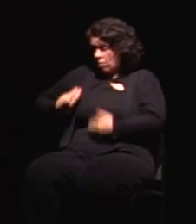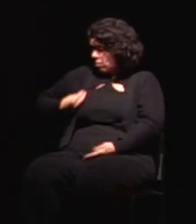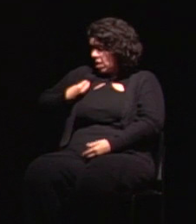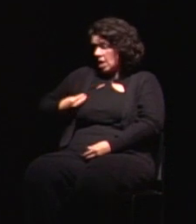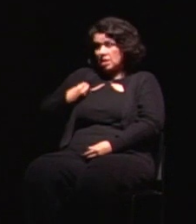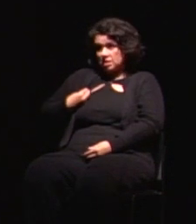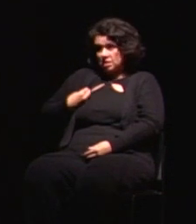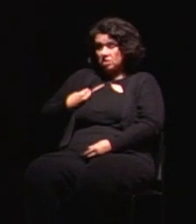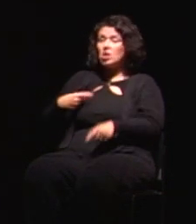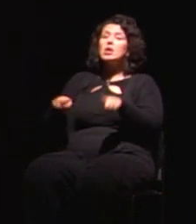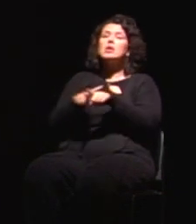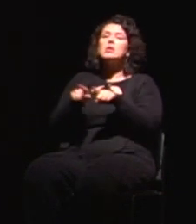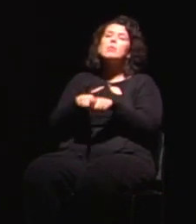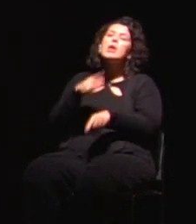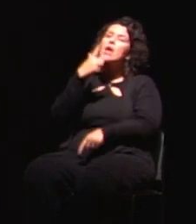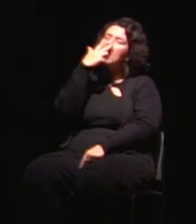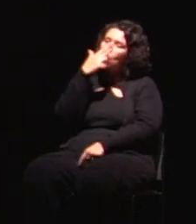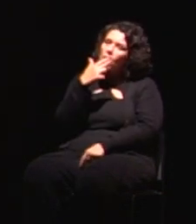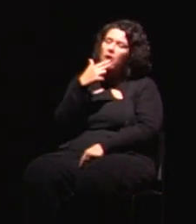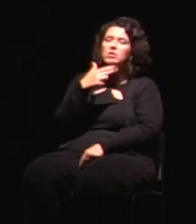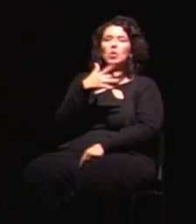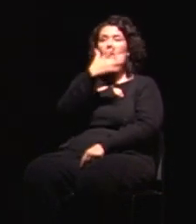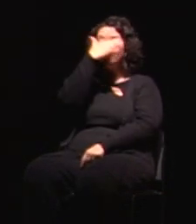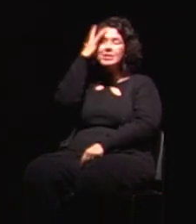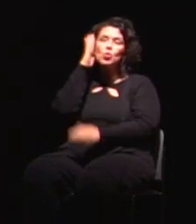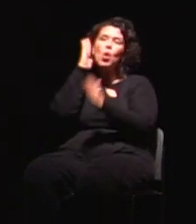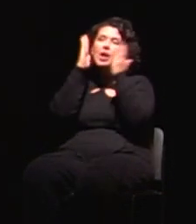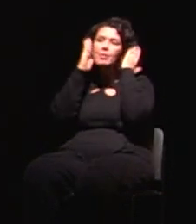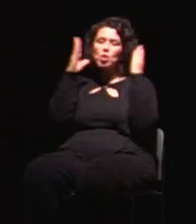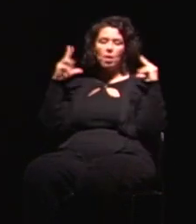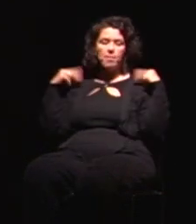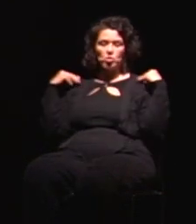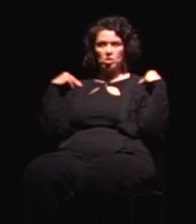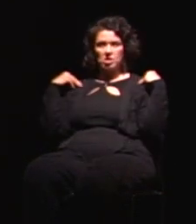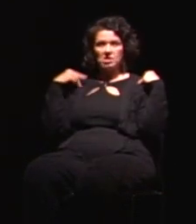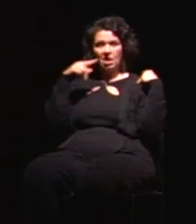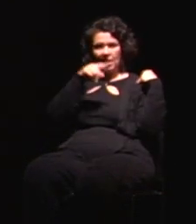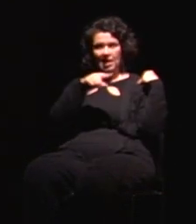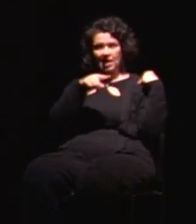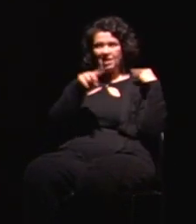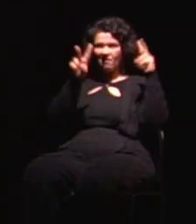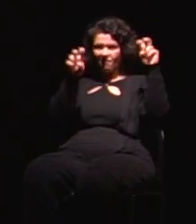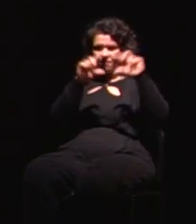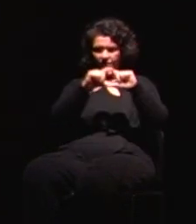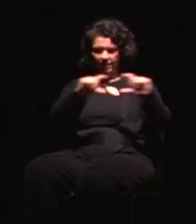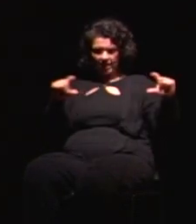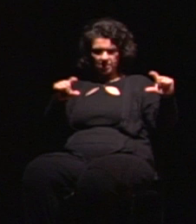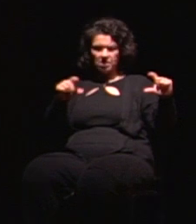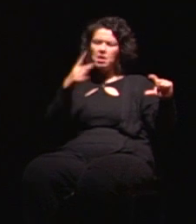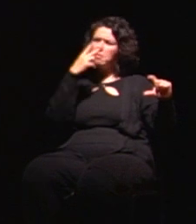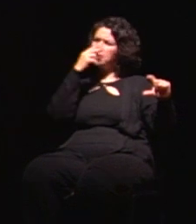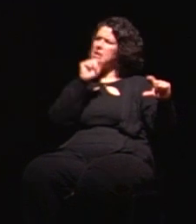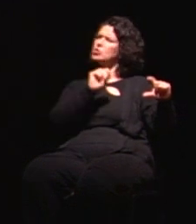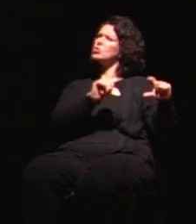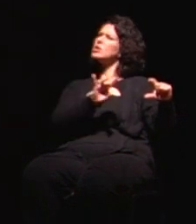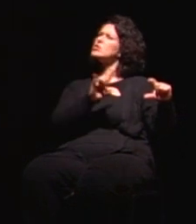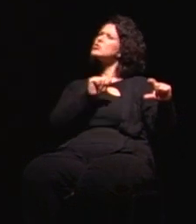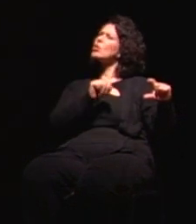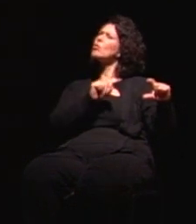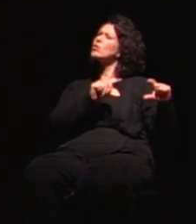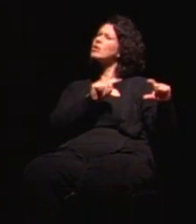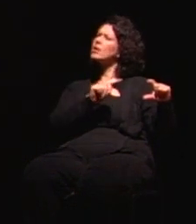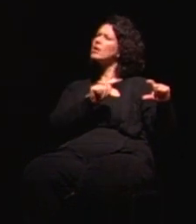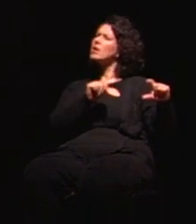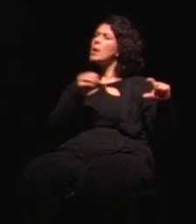os caminhoneiros, eu acho que quando eles puseram, eles estavam botando uma restrição, né? Beijo bom é beijo na